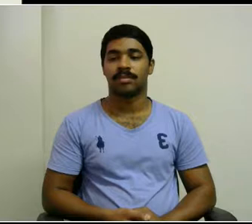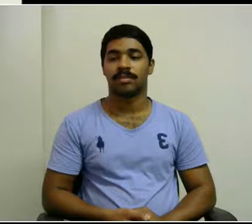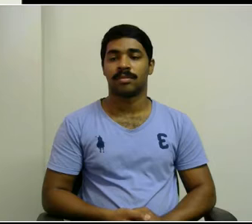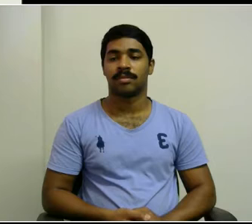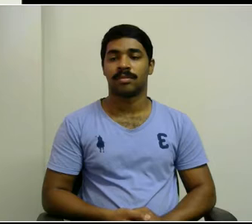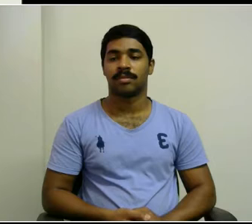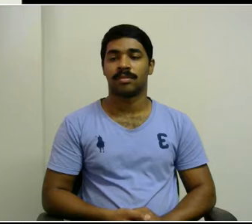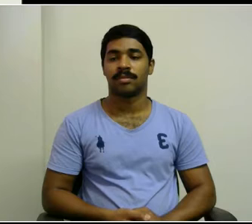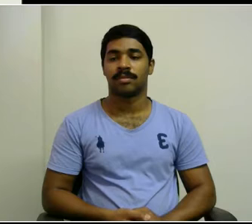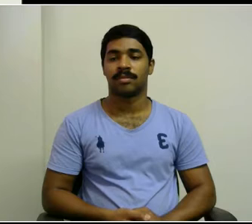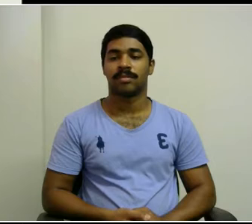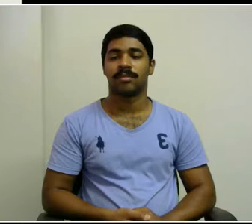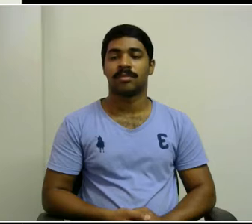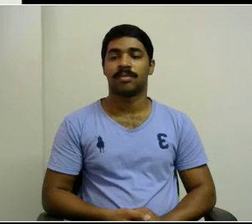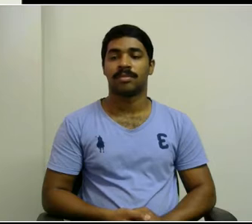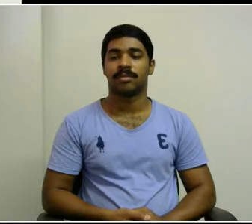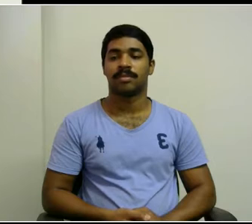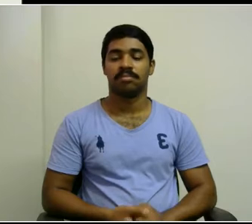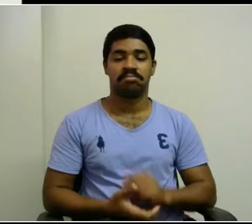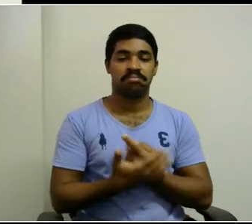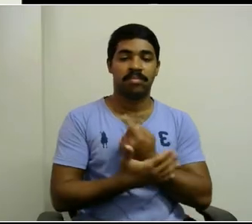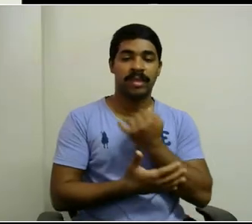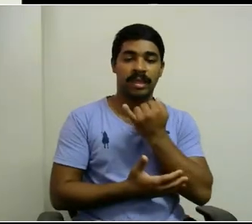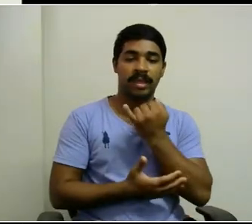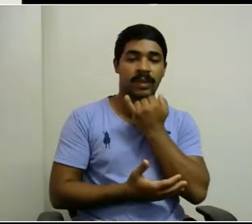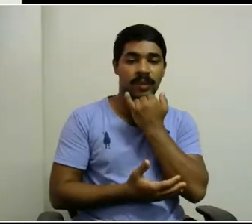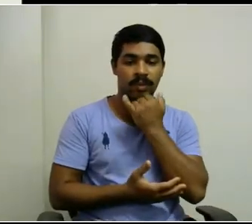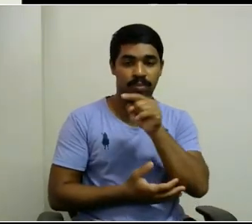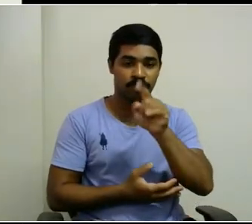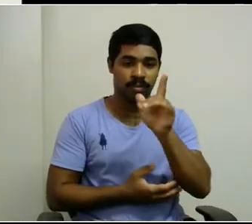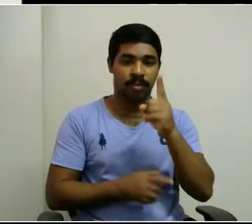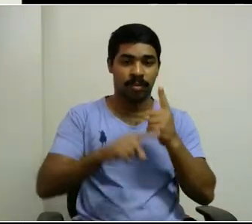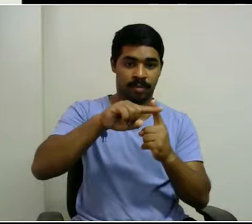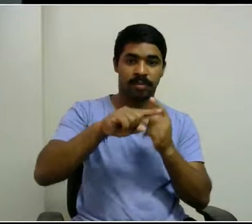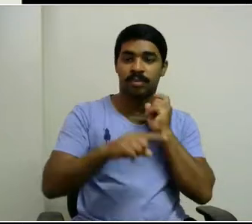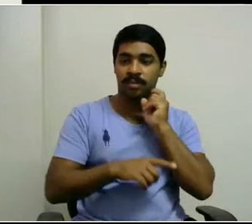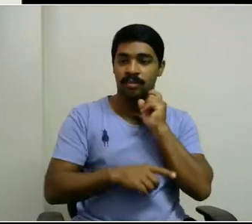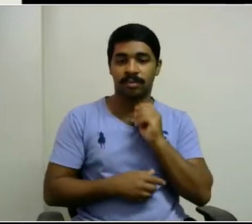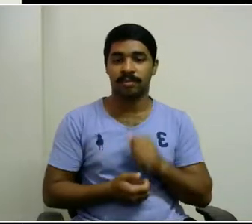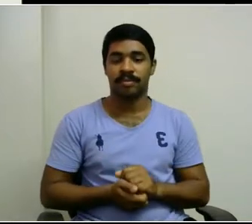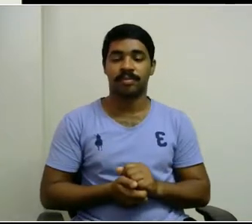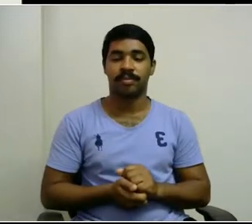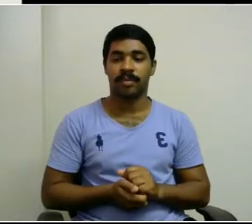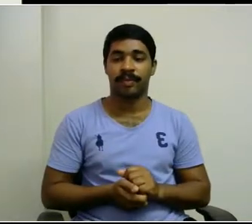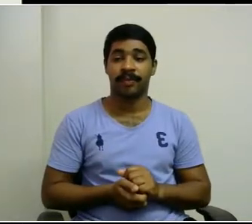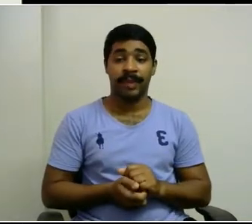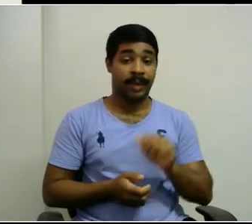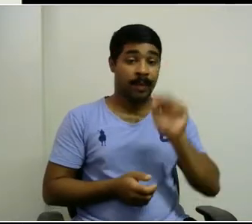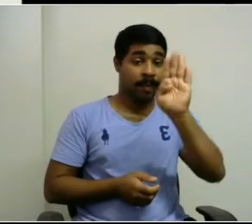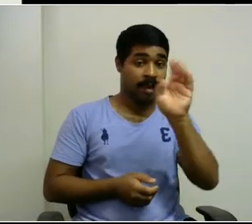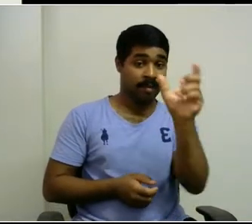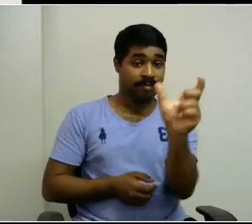mais 15. Tem que ser maior que o volume do A. A fórmula do A, ó,